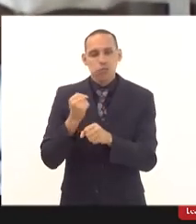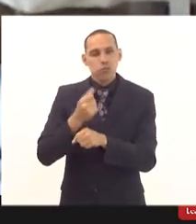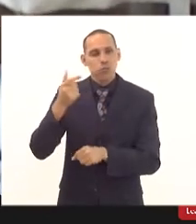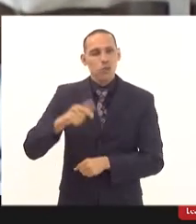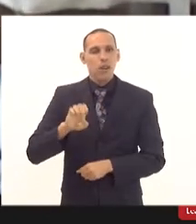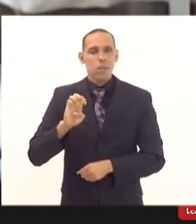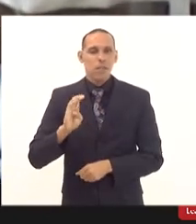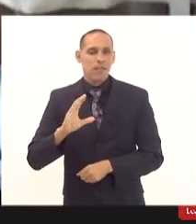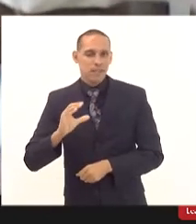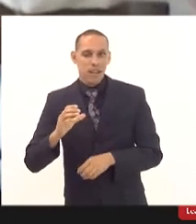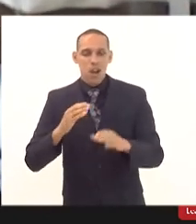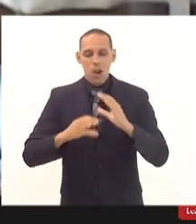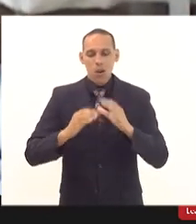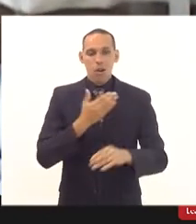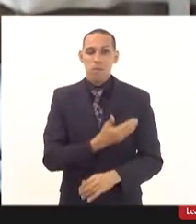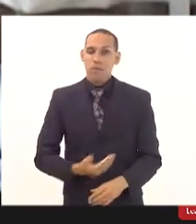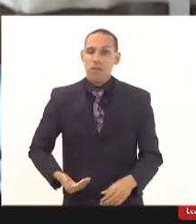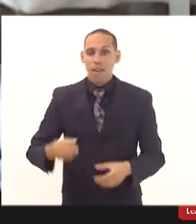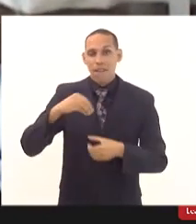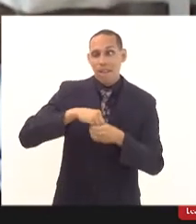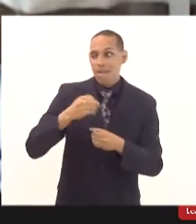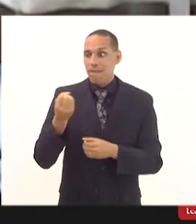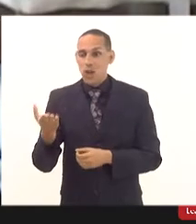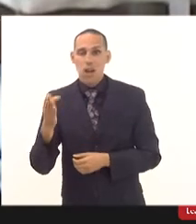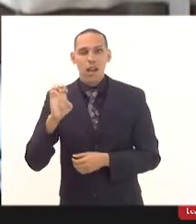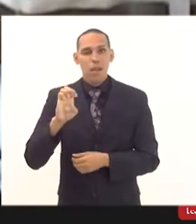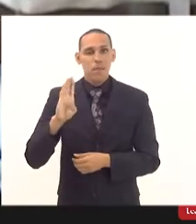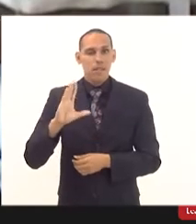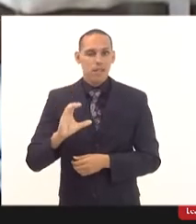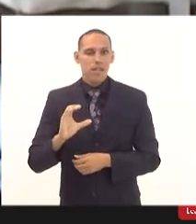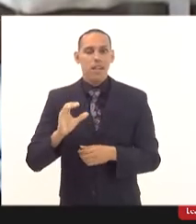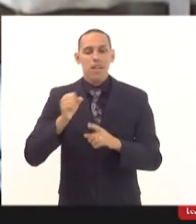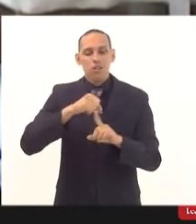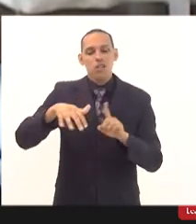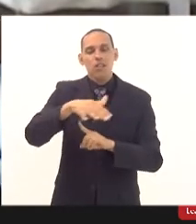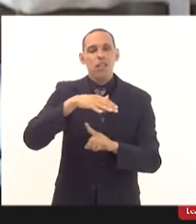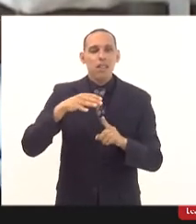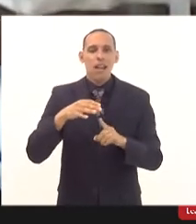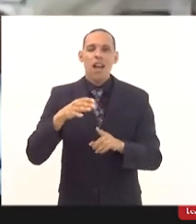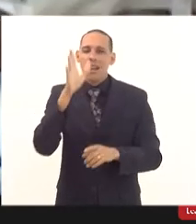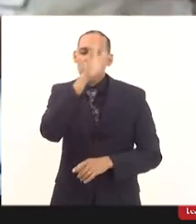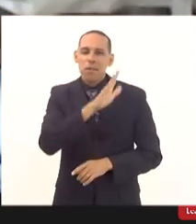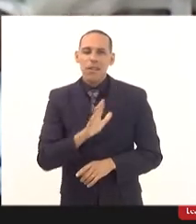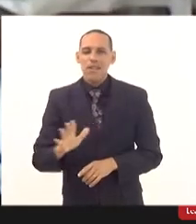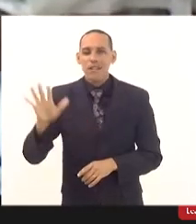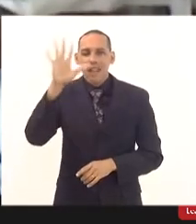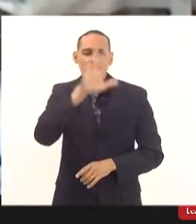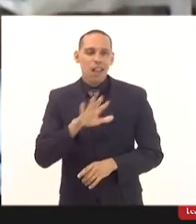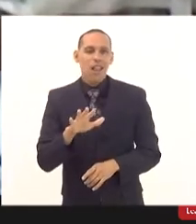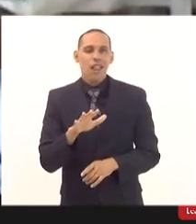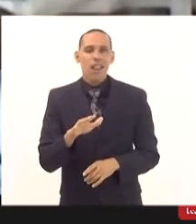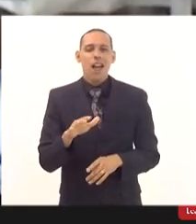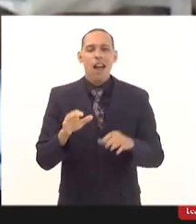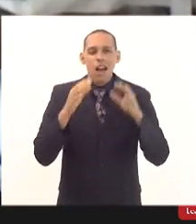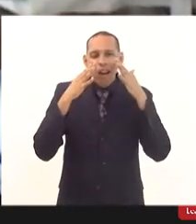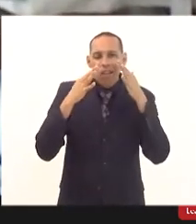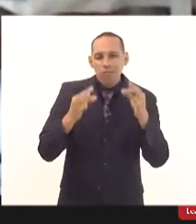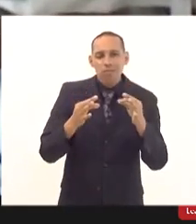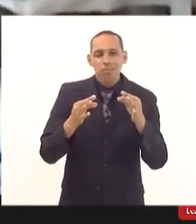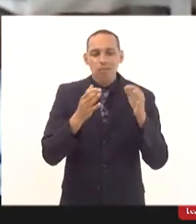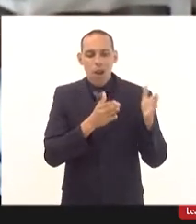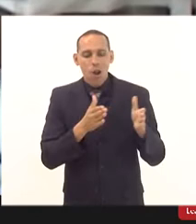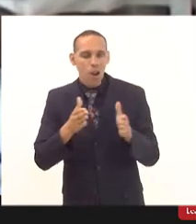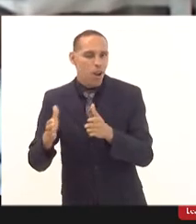que dentro e fora da IBC a sociedade brasileira está atenta está organizada está lutando para impedir que essa